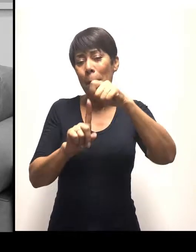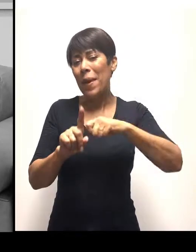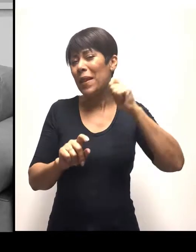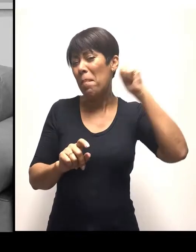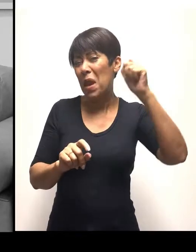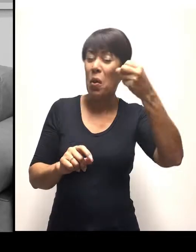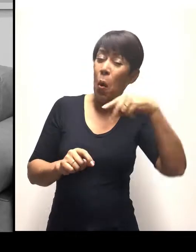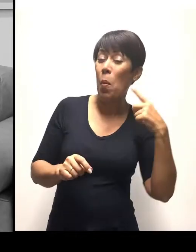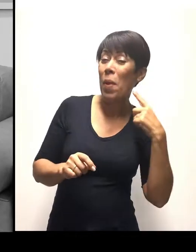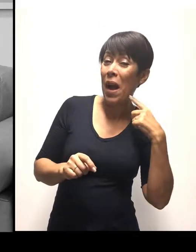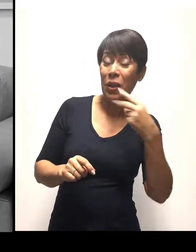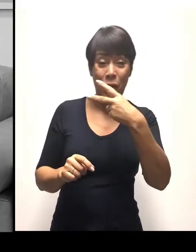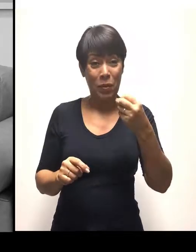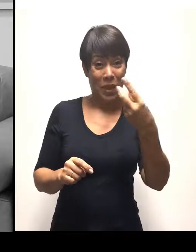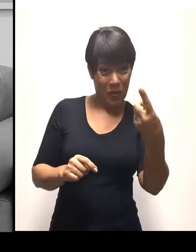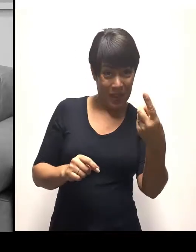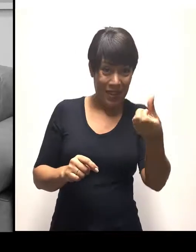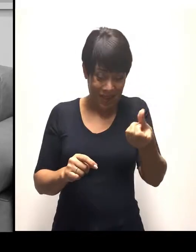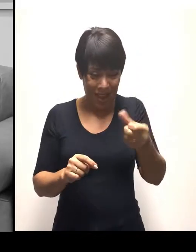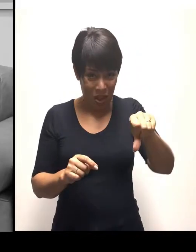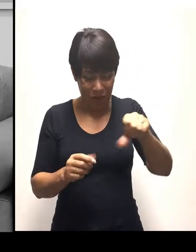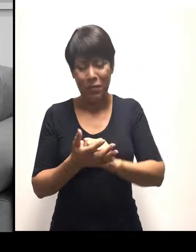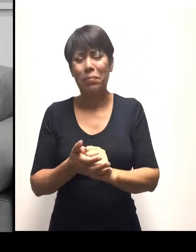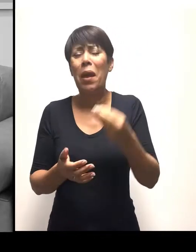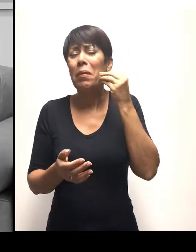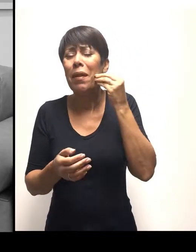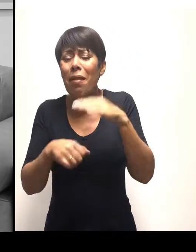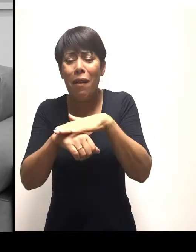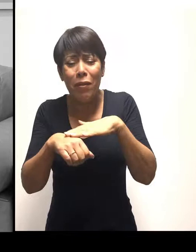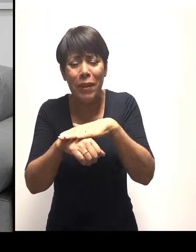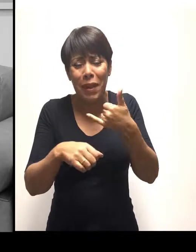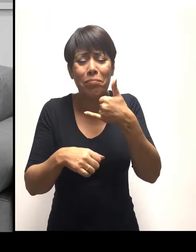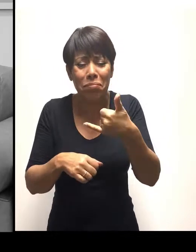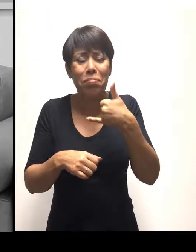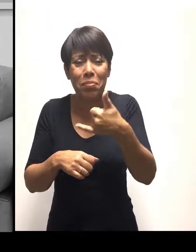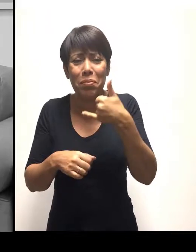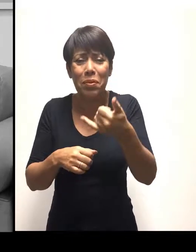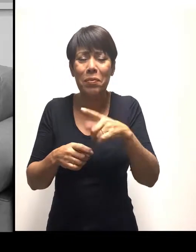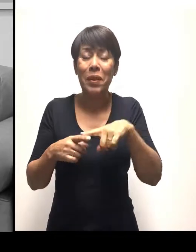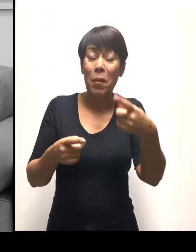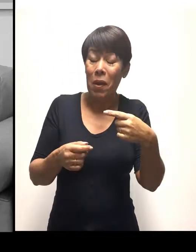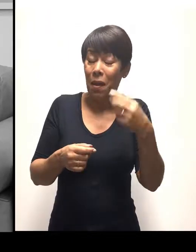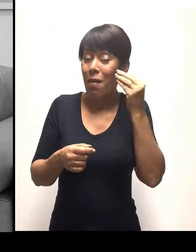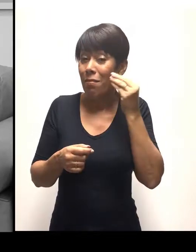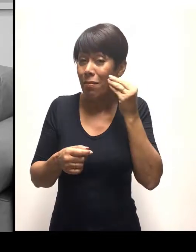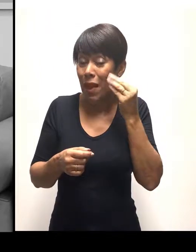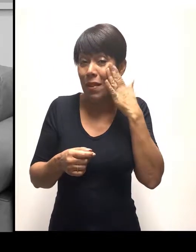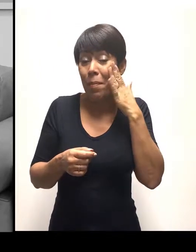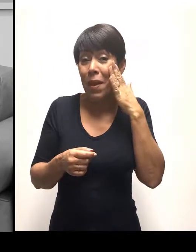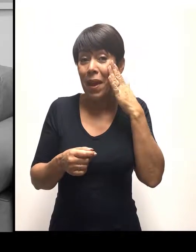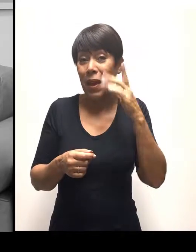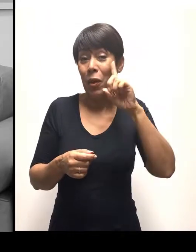2019. E então, assim, eu comecei a tentar falar com você e eu confesso que primeiro eu procurei saber a data que você ia estar no